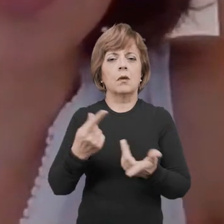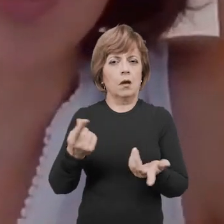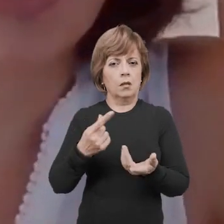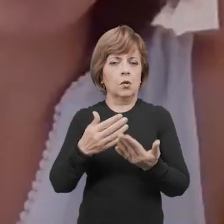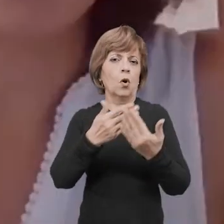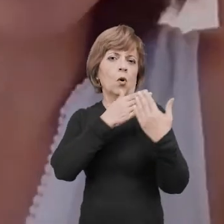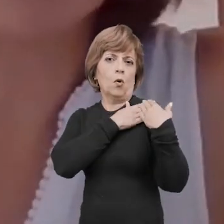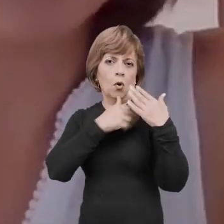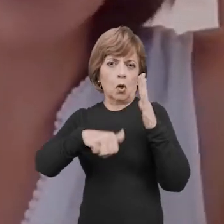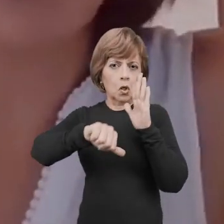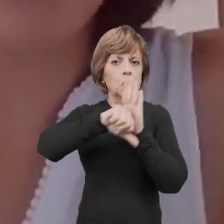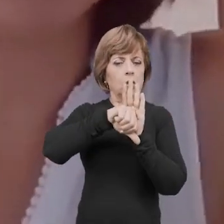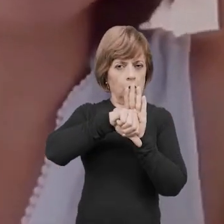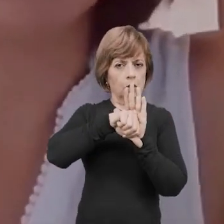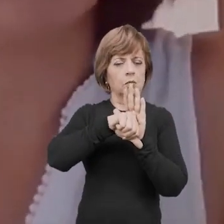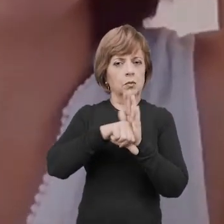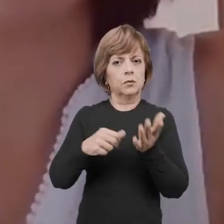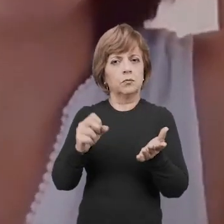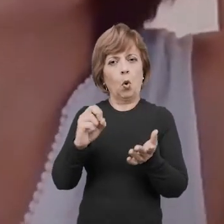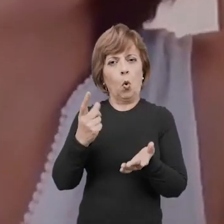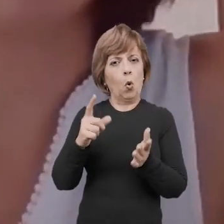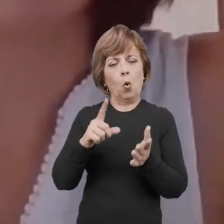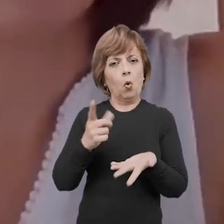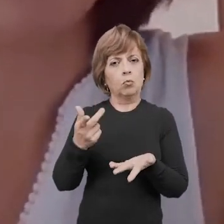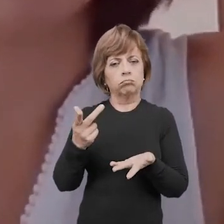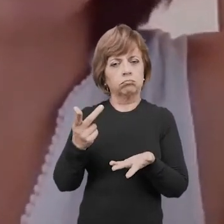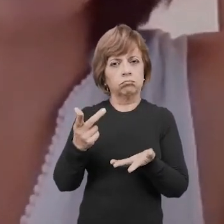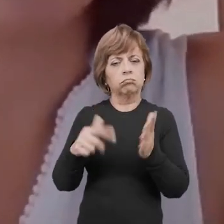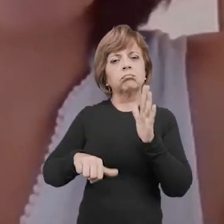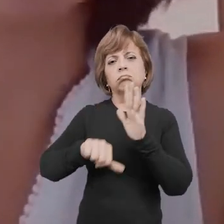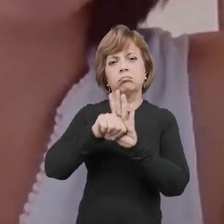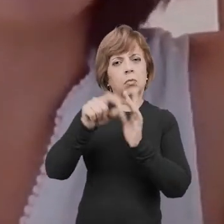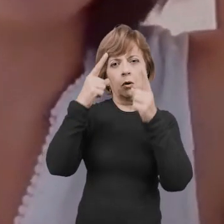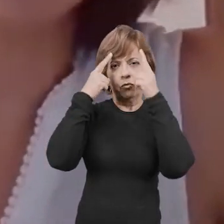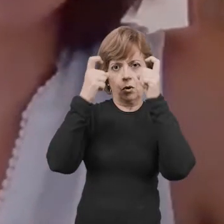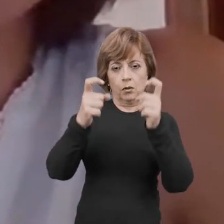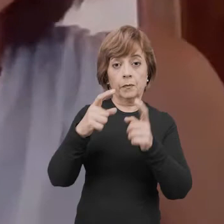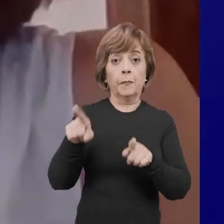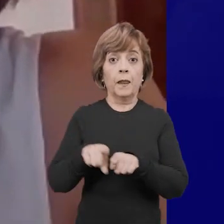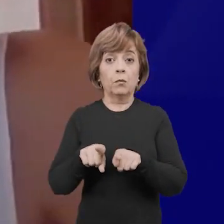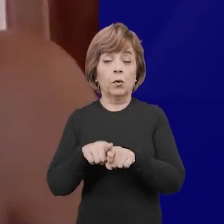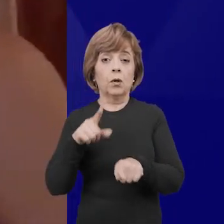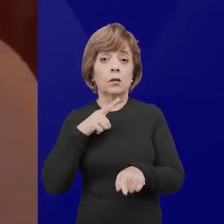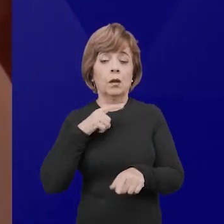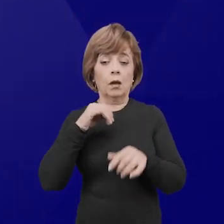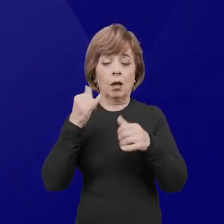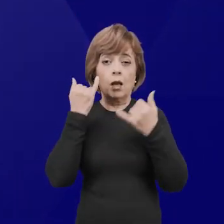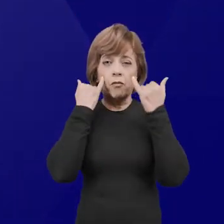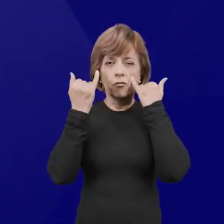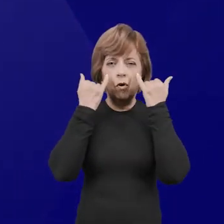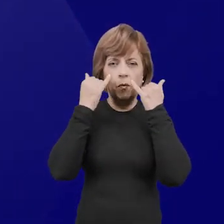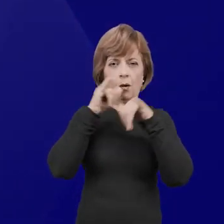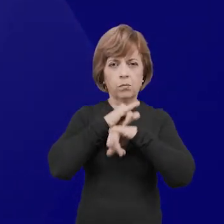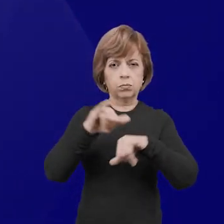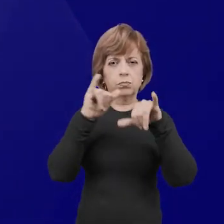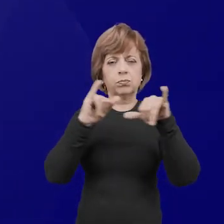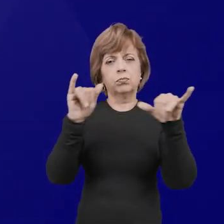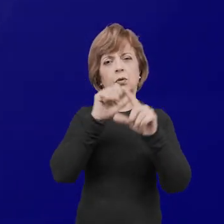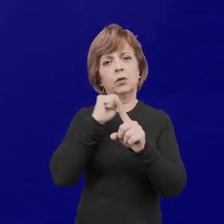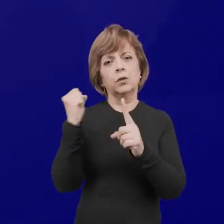crimes ou infrações. E a forma de fazer isso é a gente pensar, é a gente conseguir informar para a sociedade que instituição é